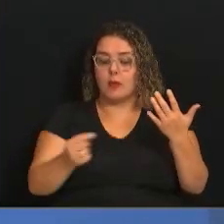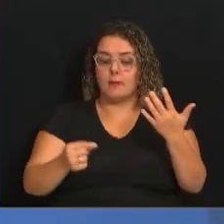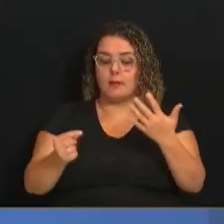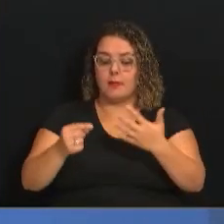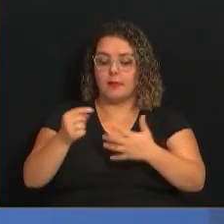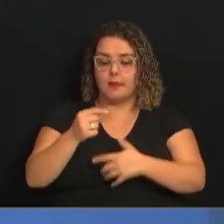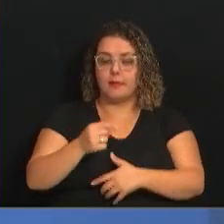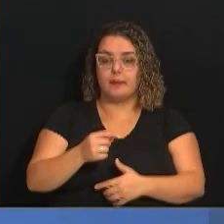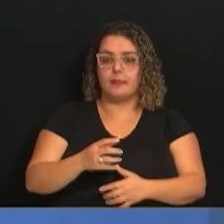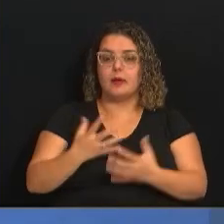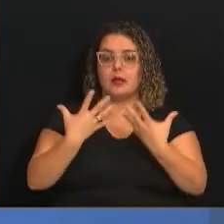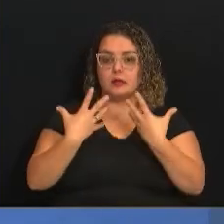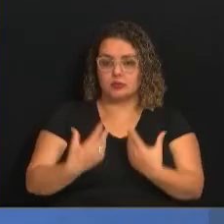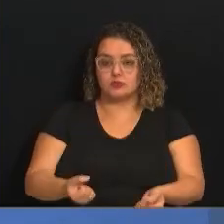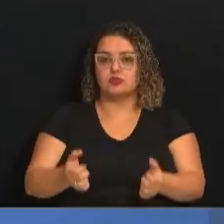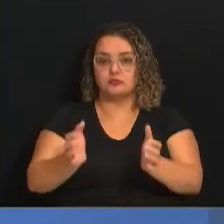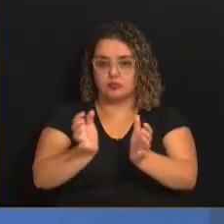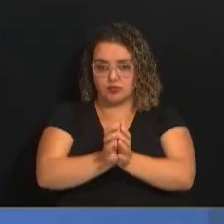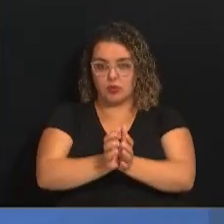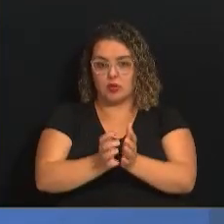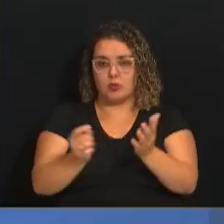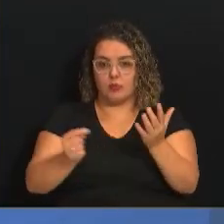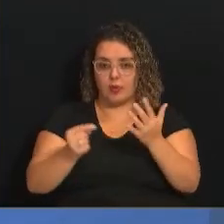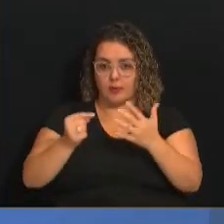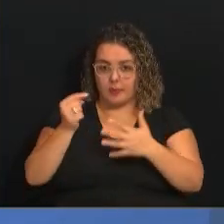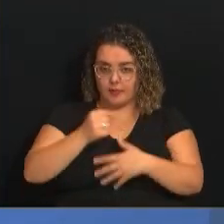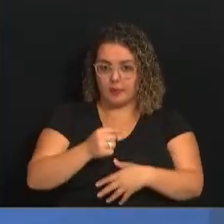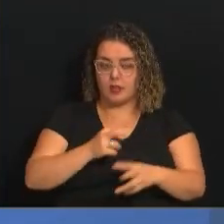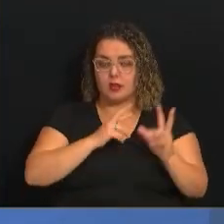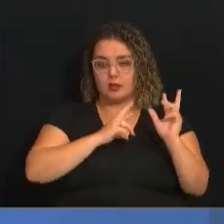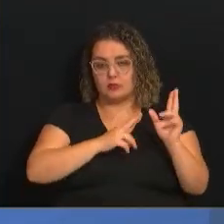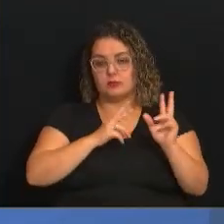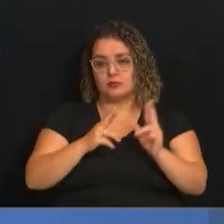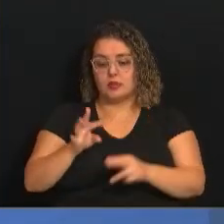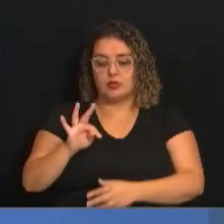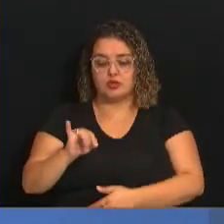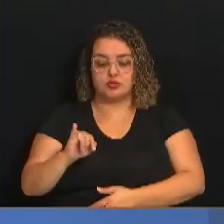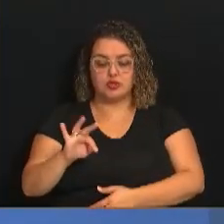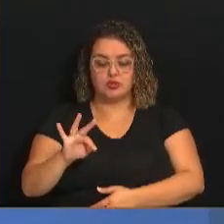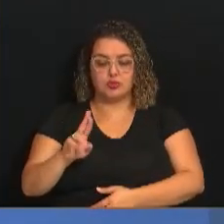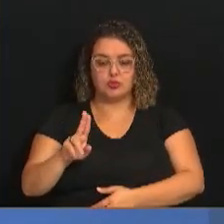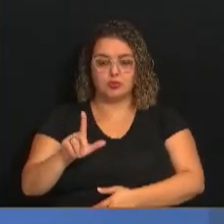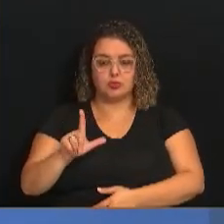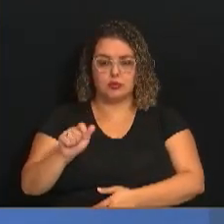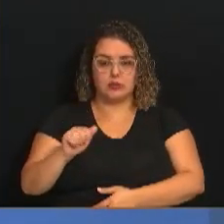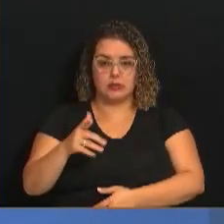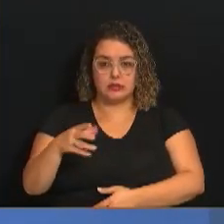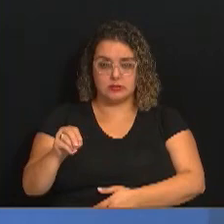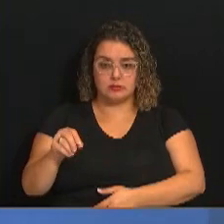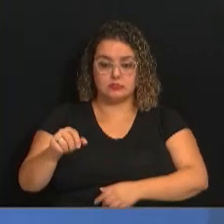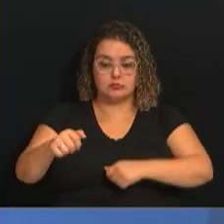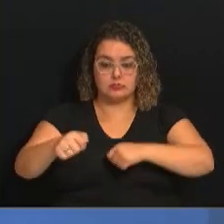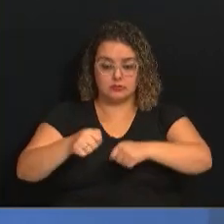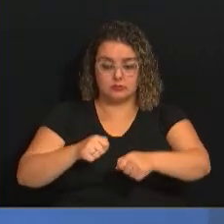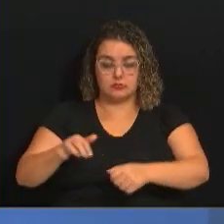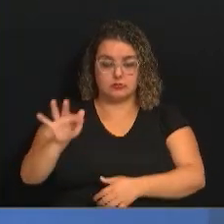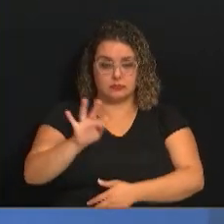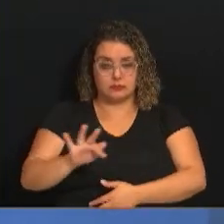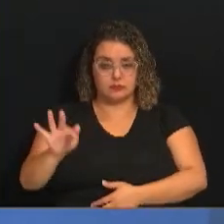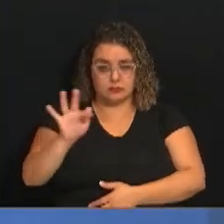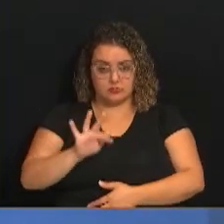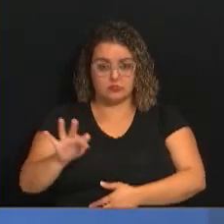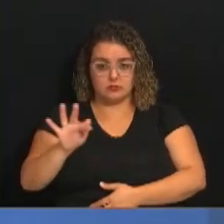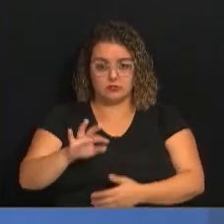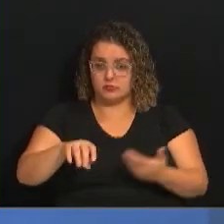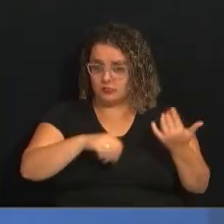cargo, observando os mesmos critérios de titulação e formação dos músicos integrantes da